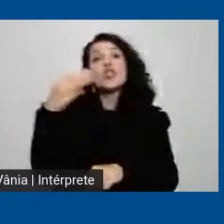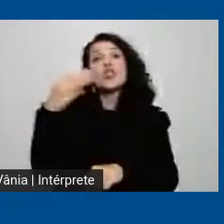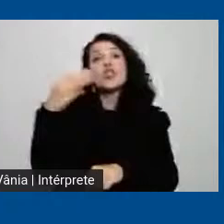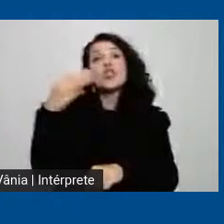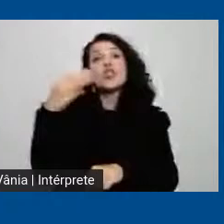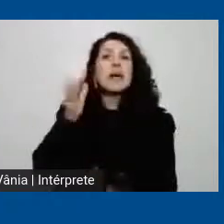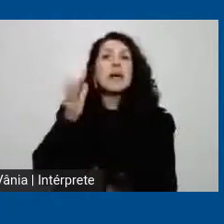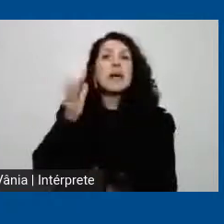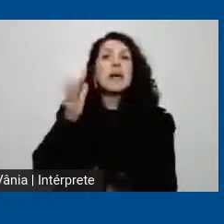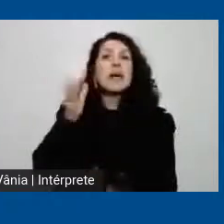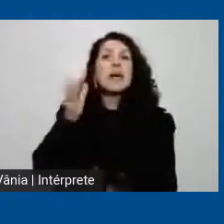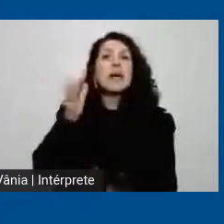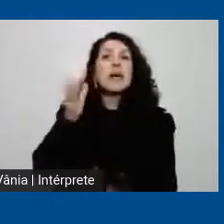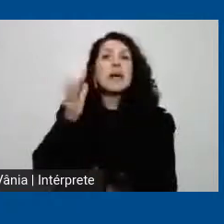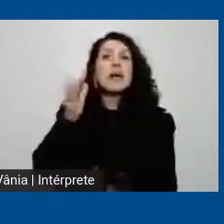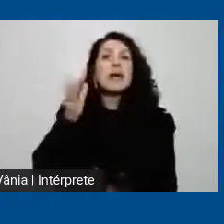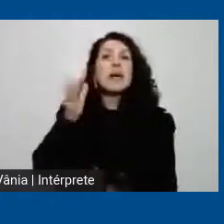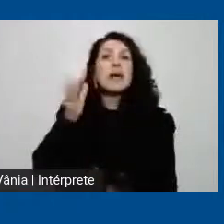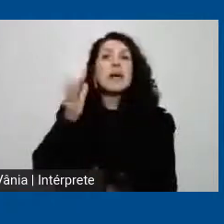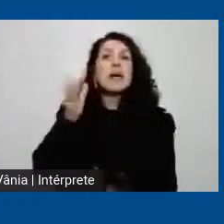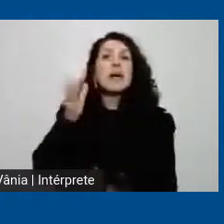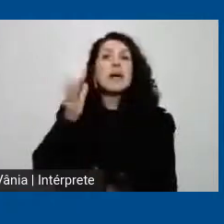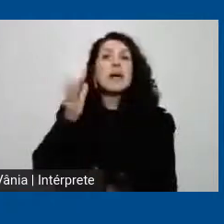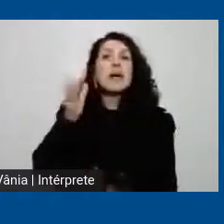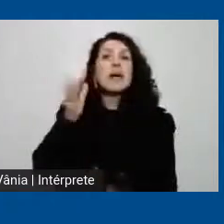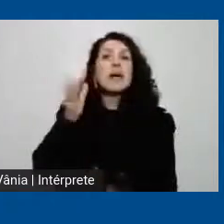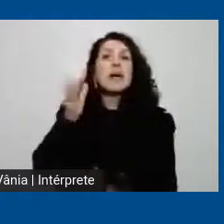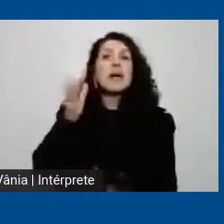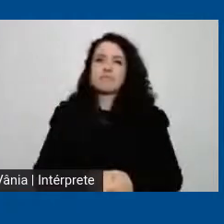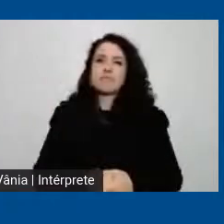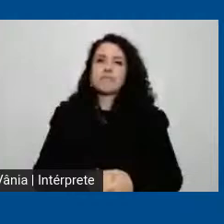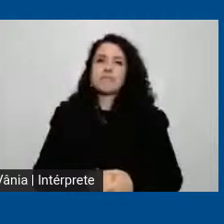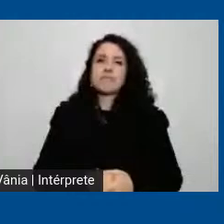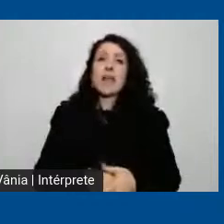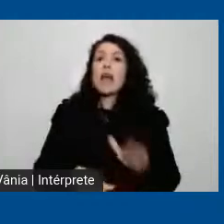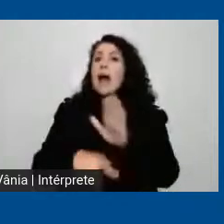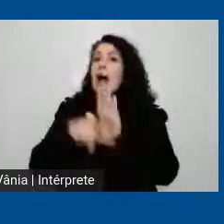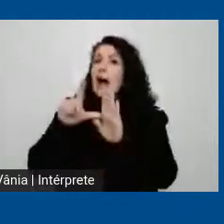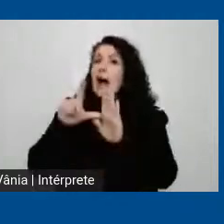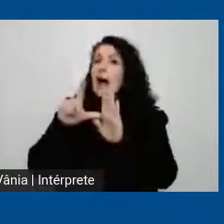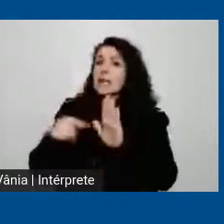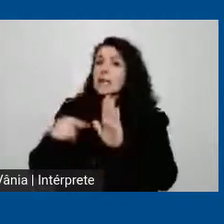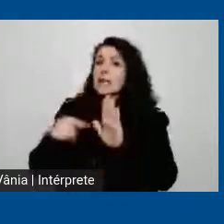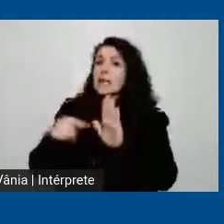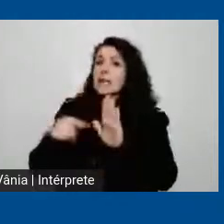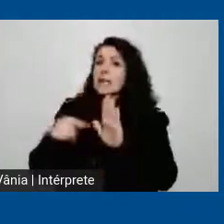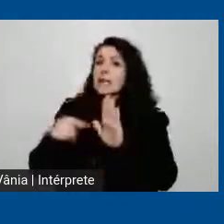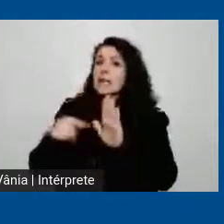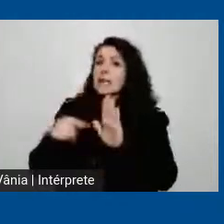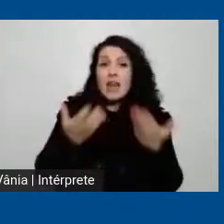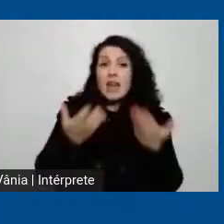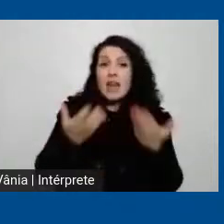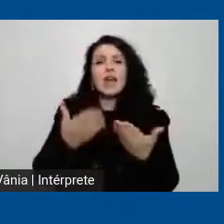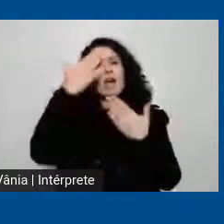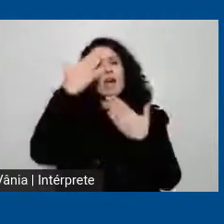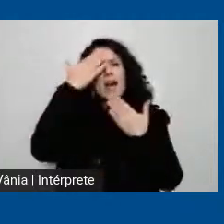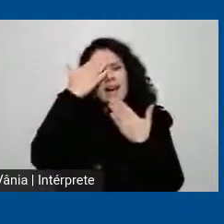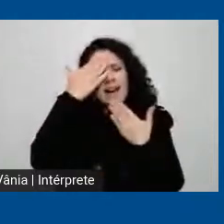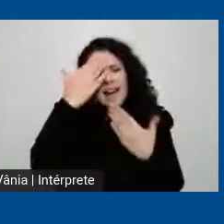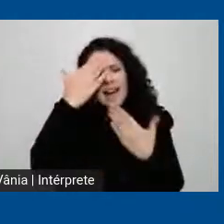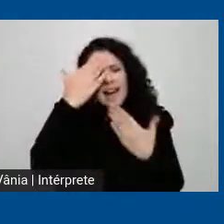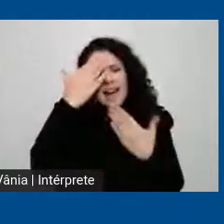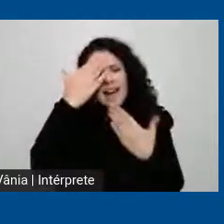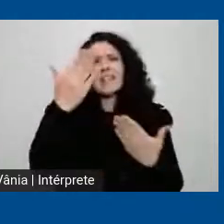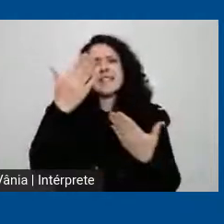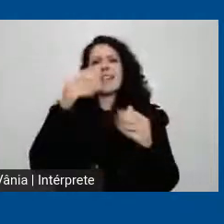passar a palavra para o nosso primeiro convidado, eu só queria reiterar os agradecimentos da Eliana para as equipes do Arquivo Nacional e